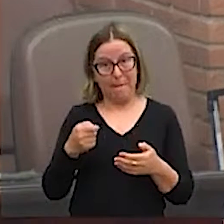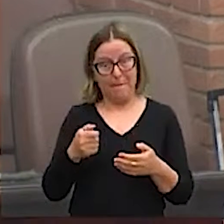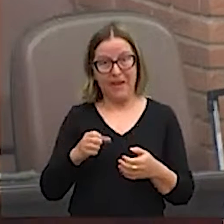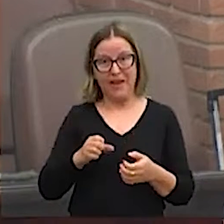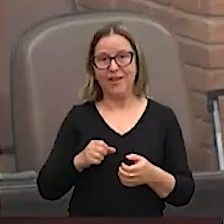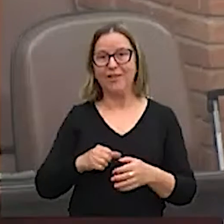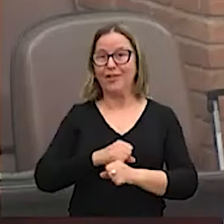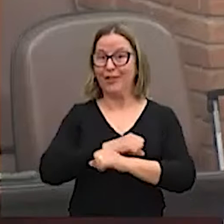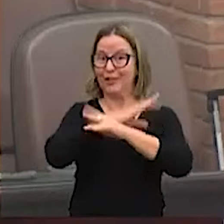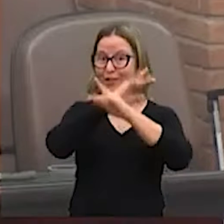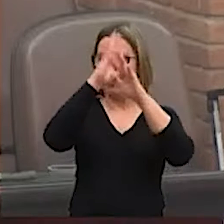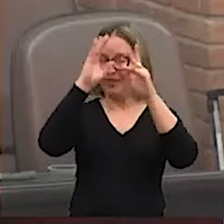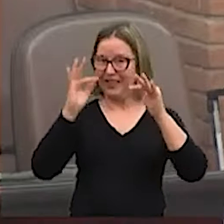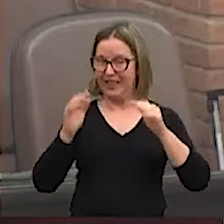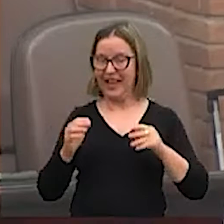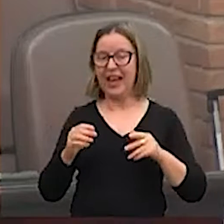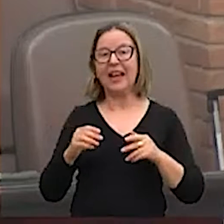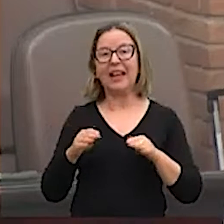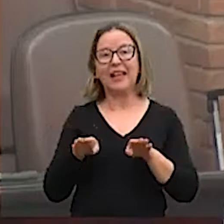morrer.